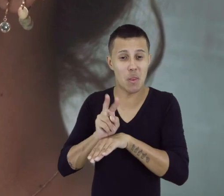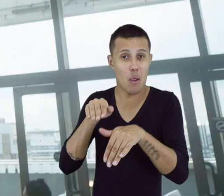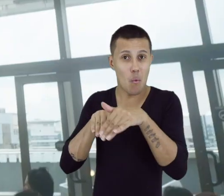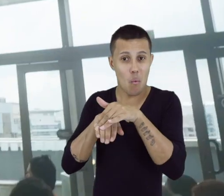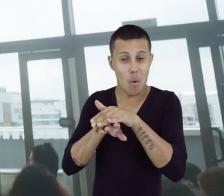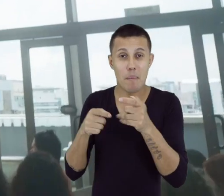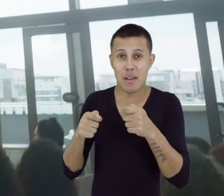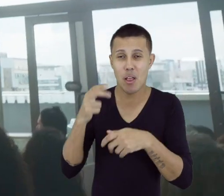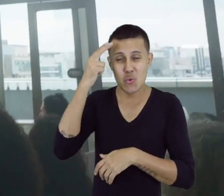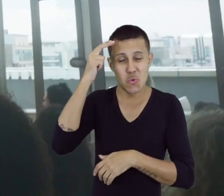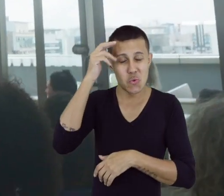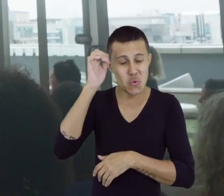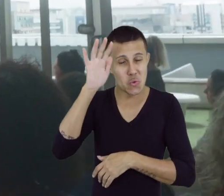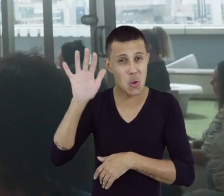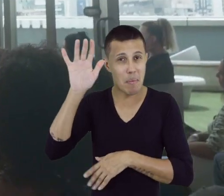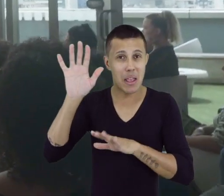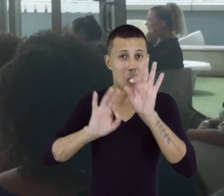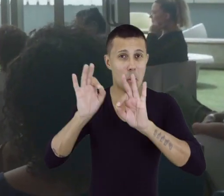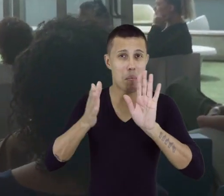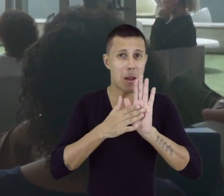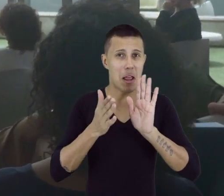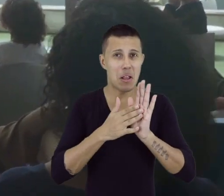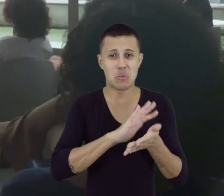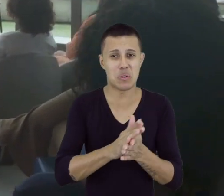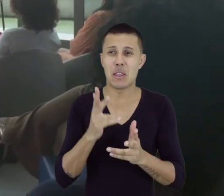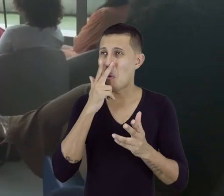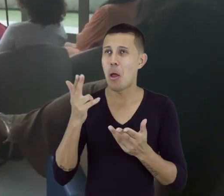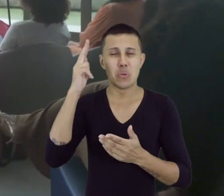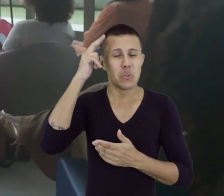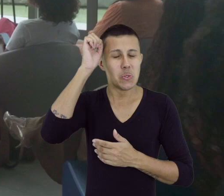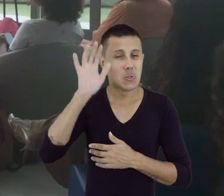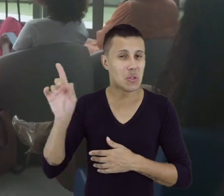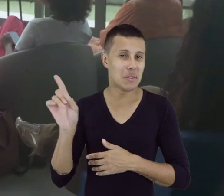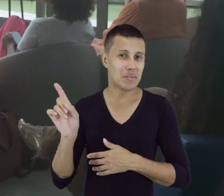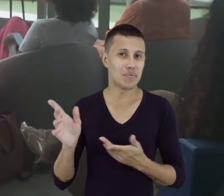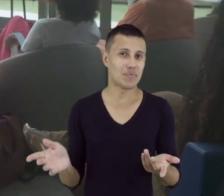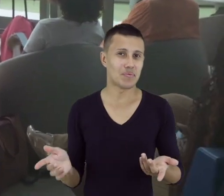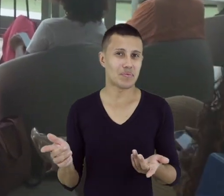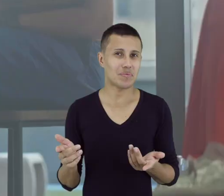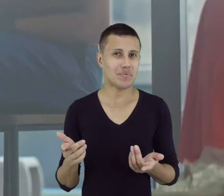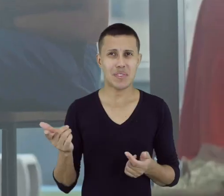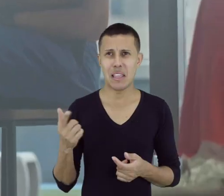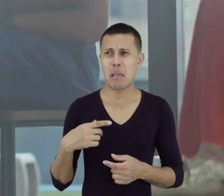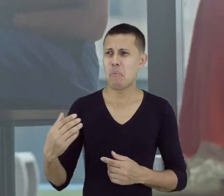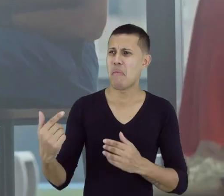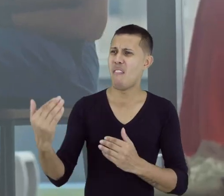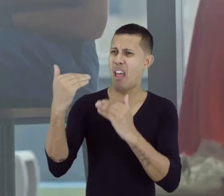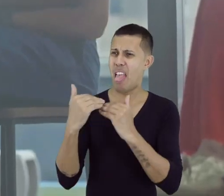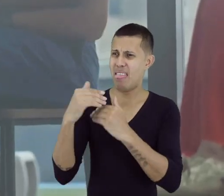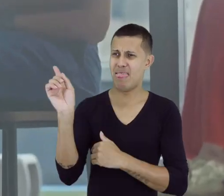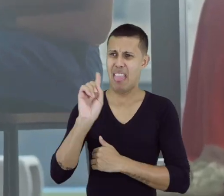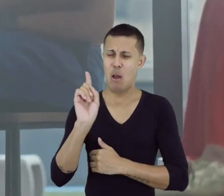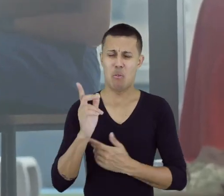protegê-los. Porque os sonhos, os planos não eram indestrutíveis como os sonhos. Eram, e eu ouviria muitos nãos,